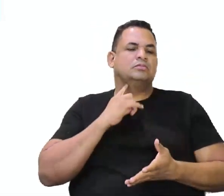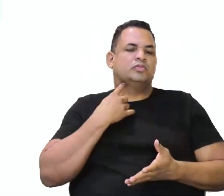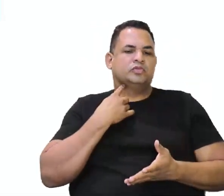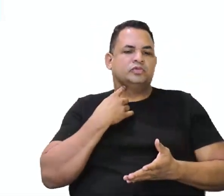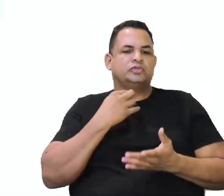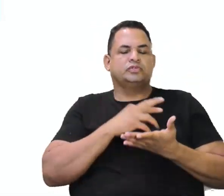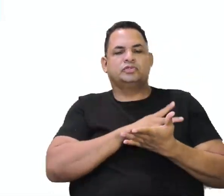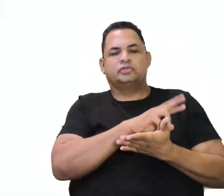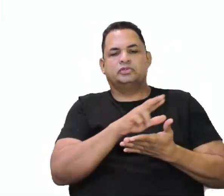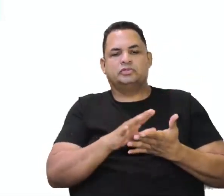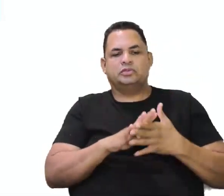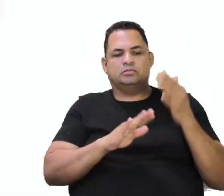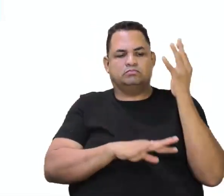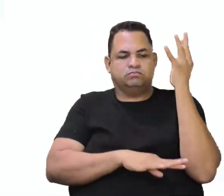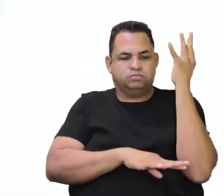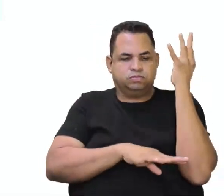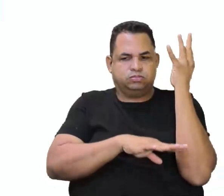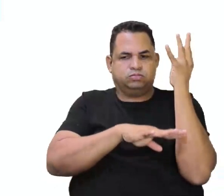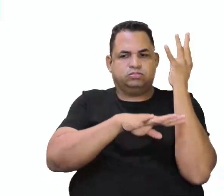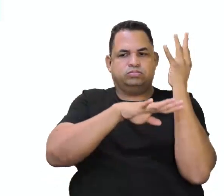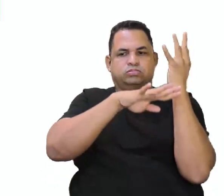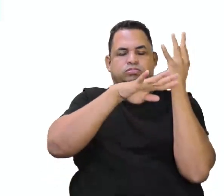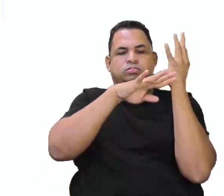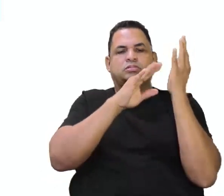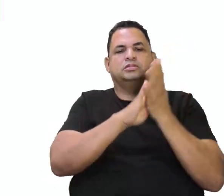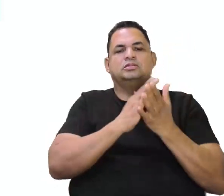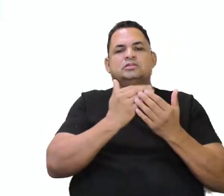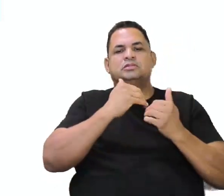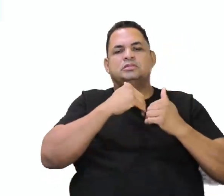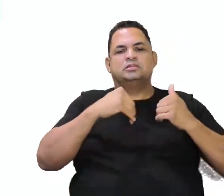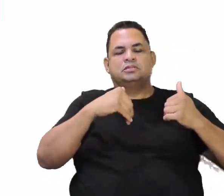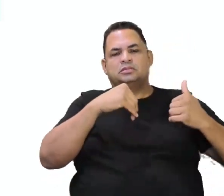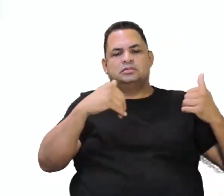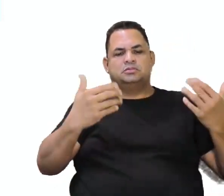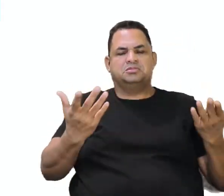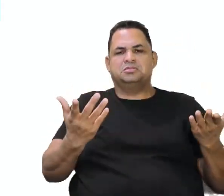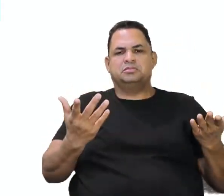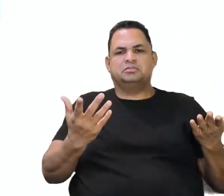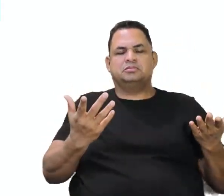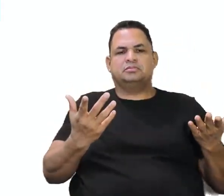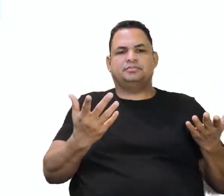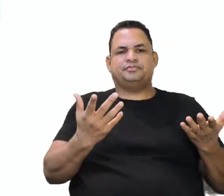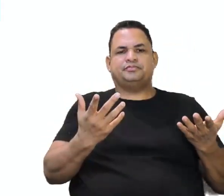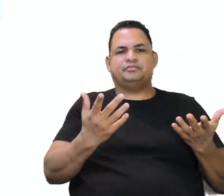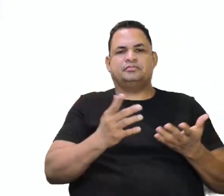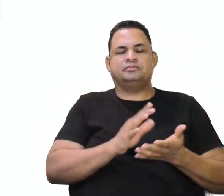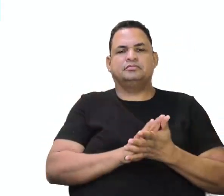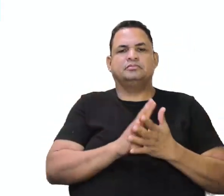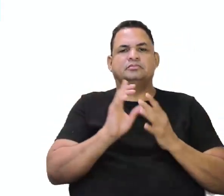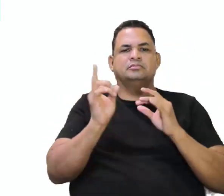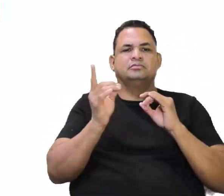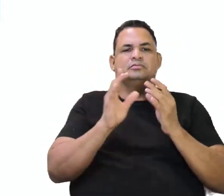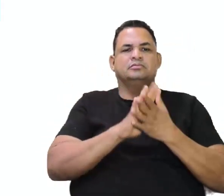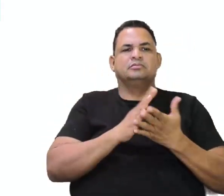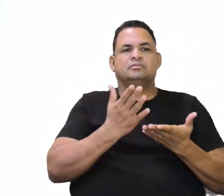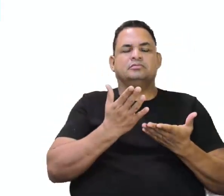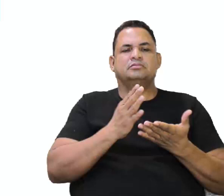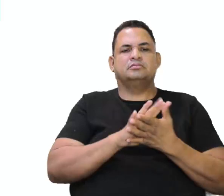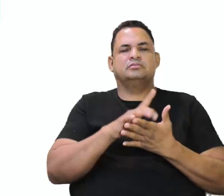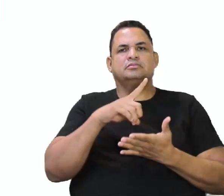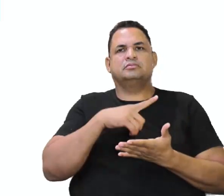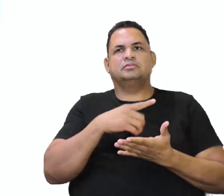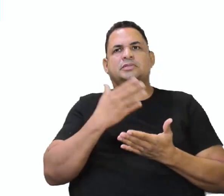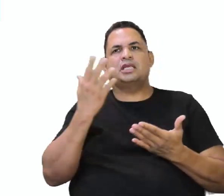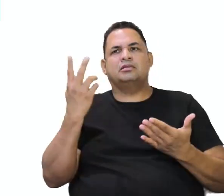poluição e enchente. Elas estão separadas, prof? Cada uma delas causa